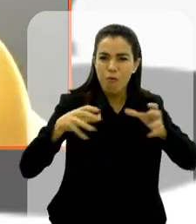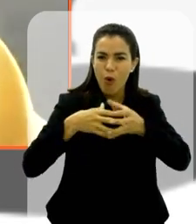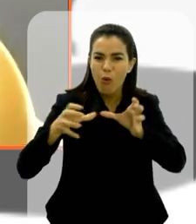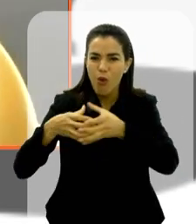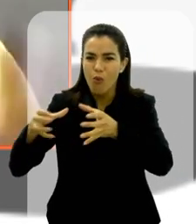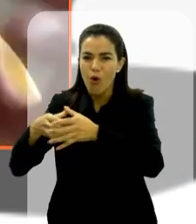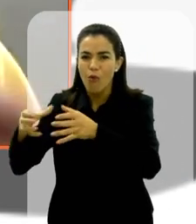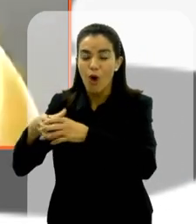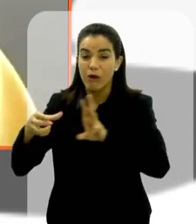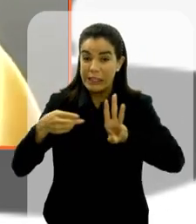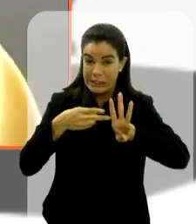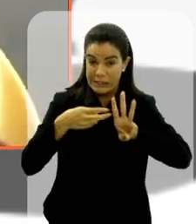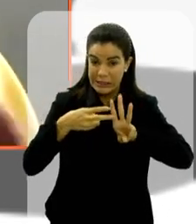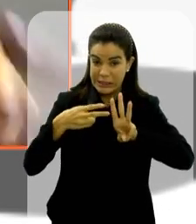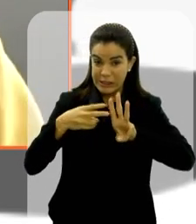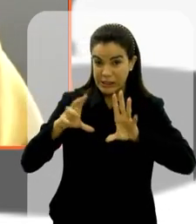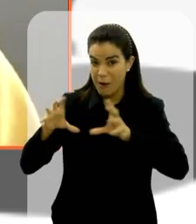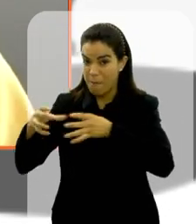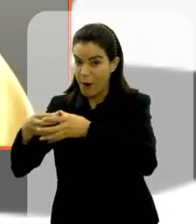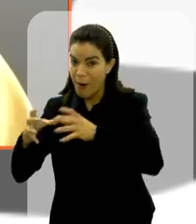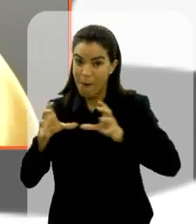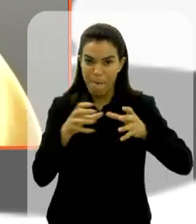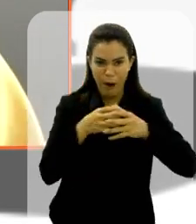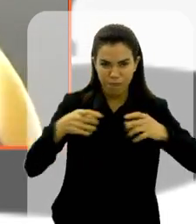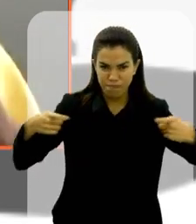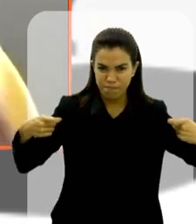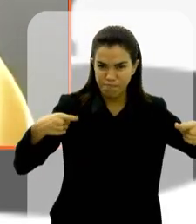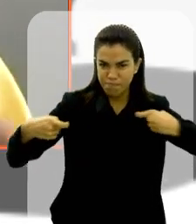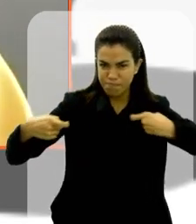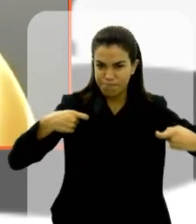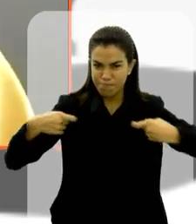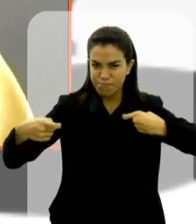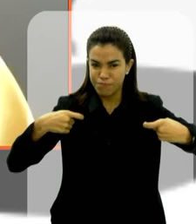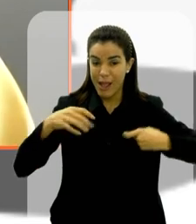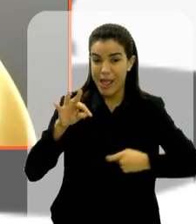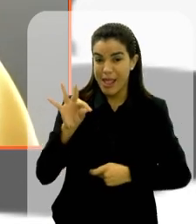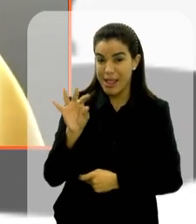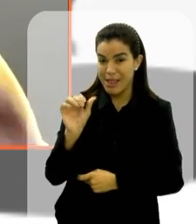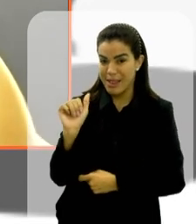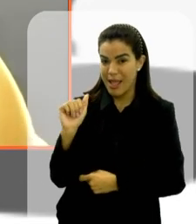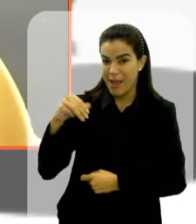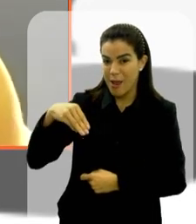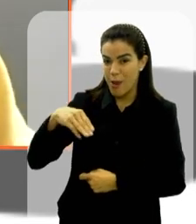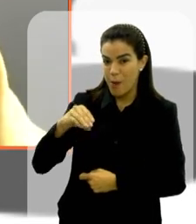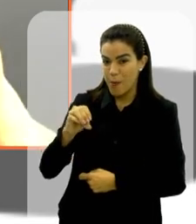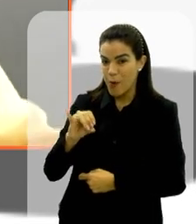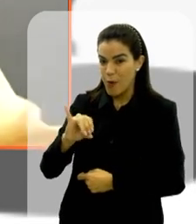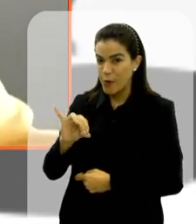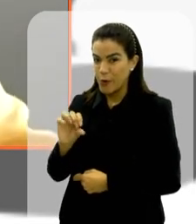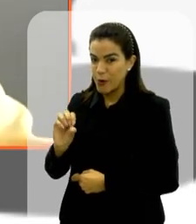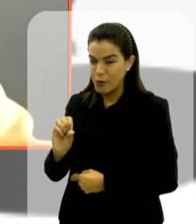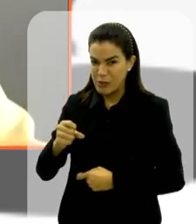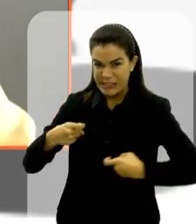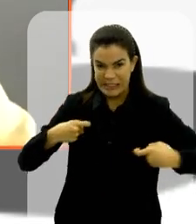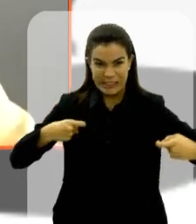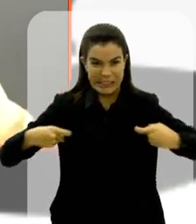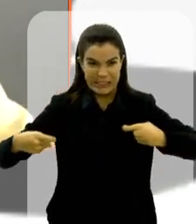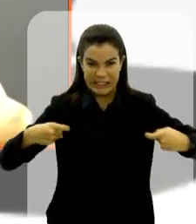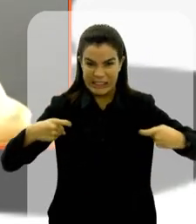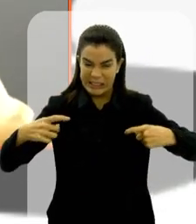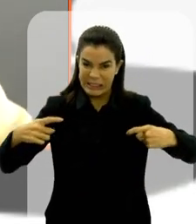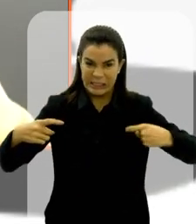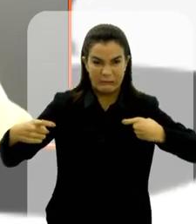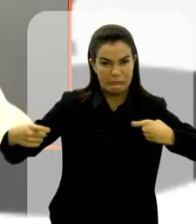era inimiga dos tamoios e vivia sempre em guerra com os tamoios aí da ilha de